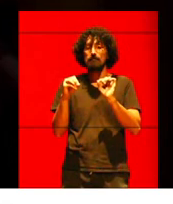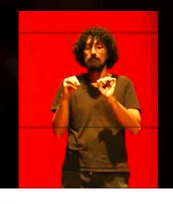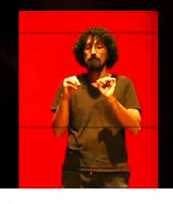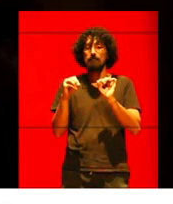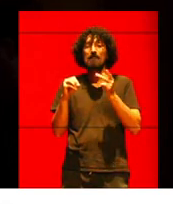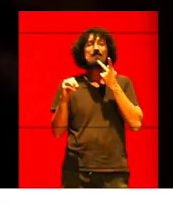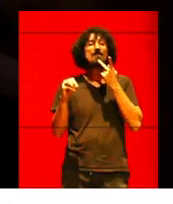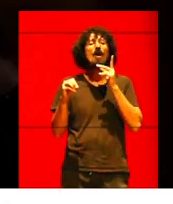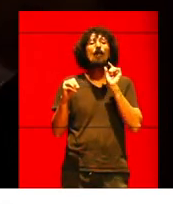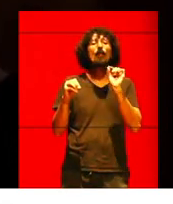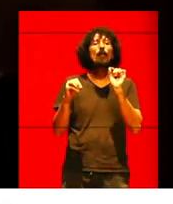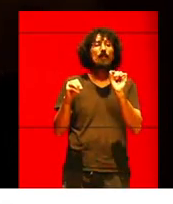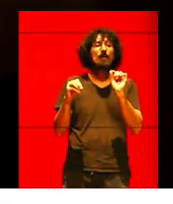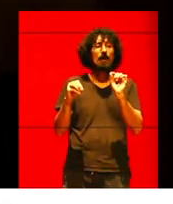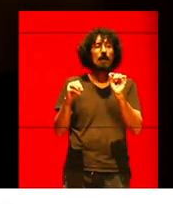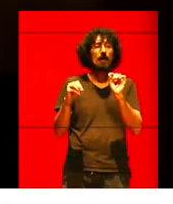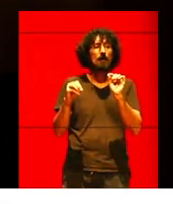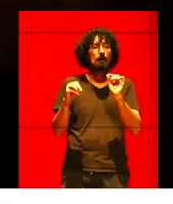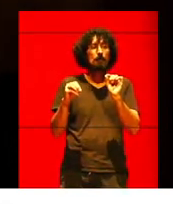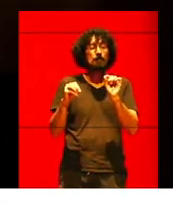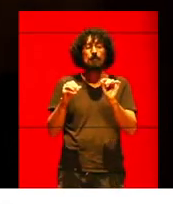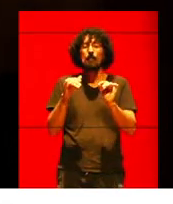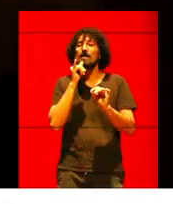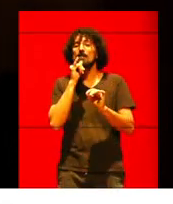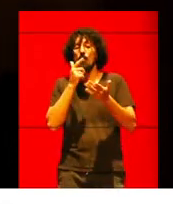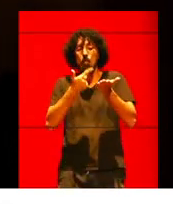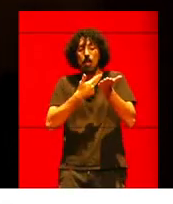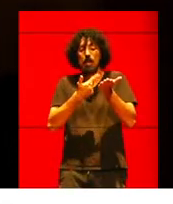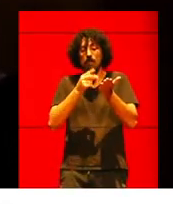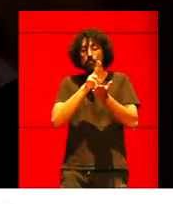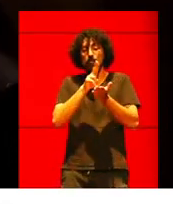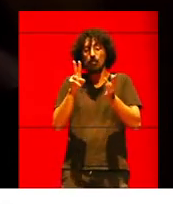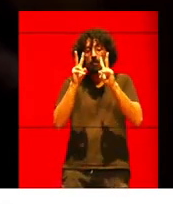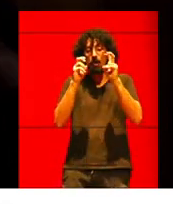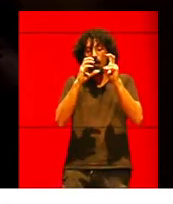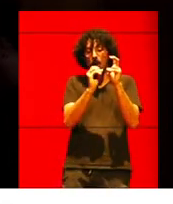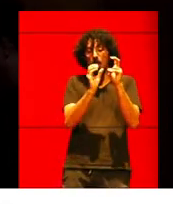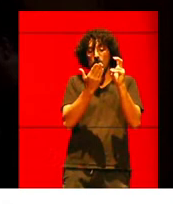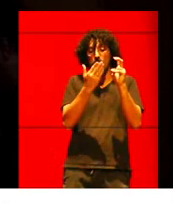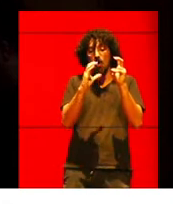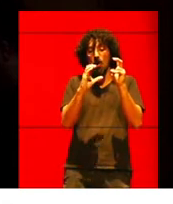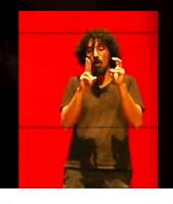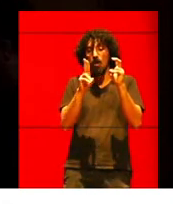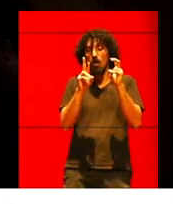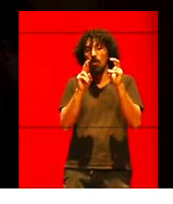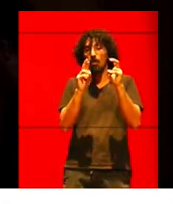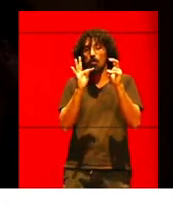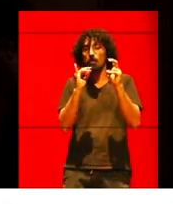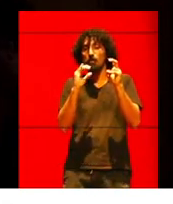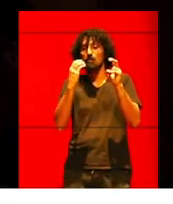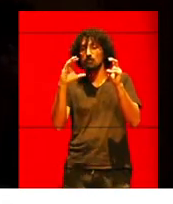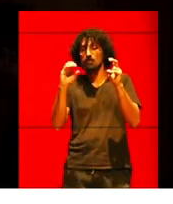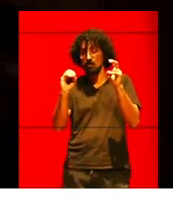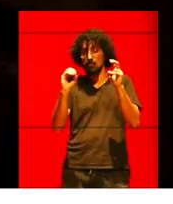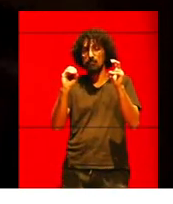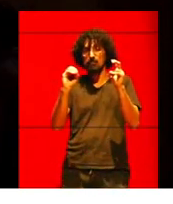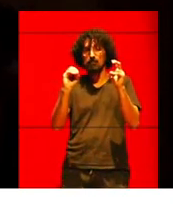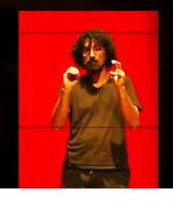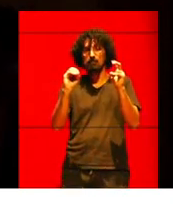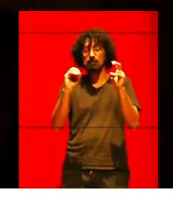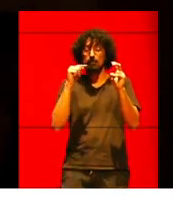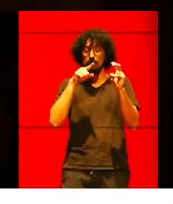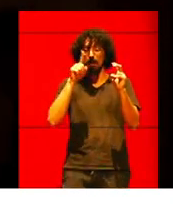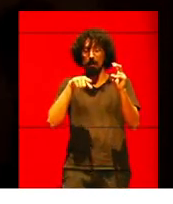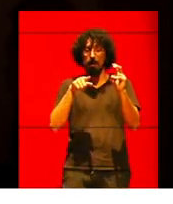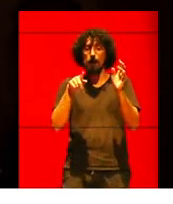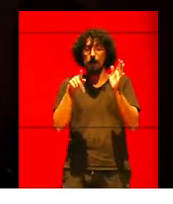Cortiço. Já ouviram falar do Cortiço? Obra que se passa no Rio de Janeiro. O principal personagem de Bertoleza vai pegar uma faca,